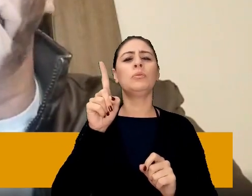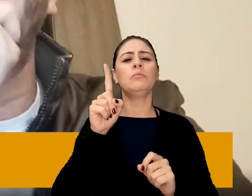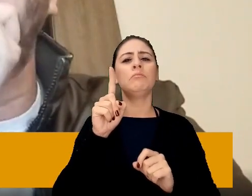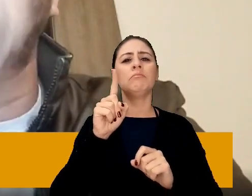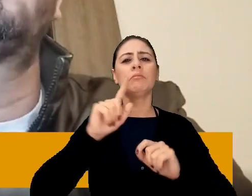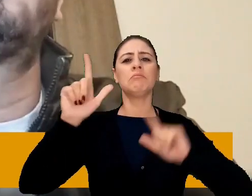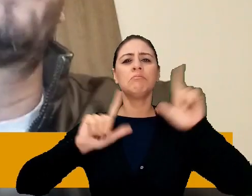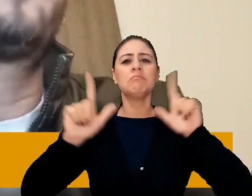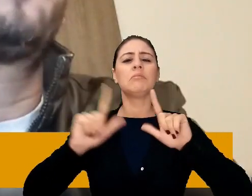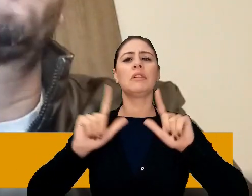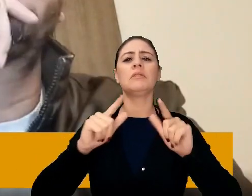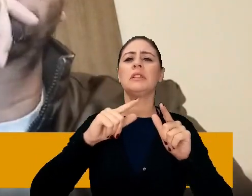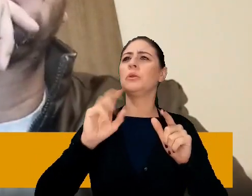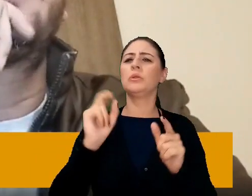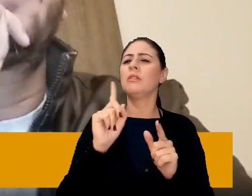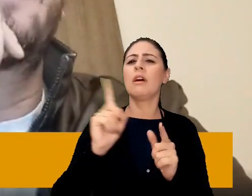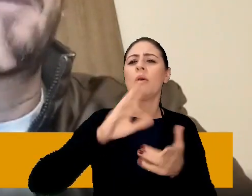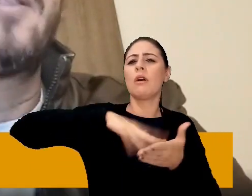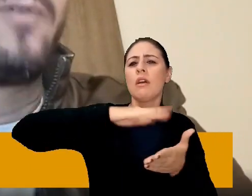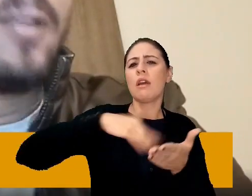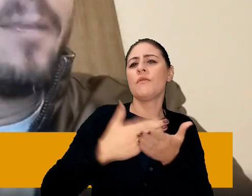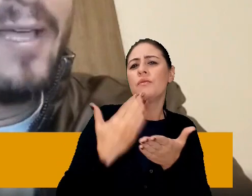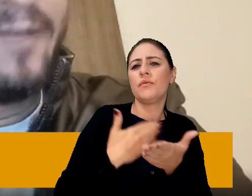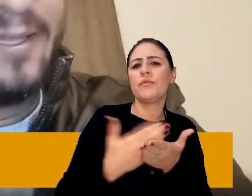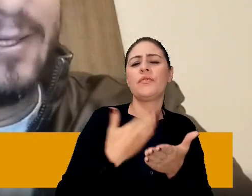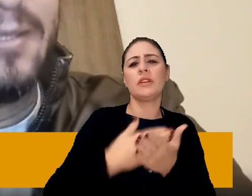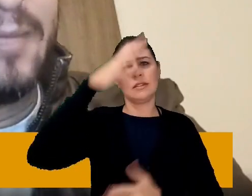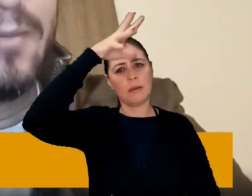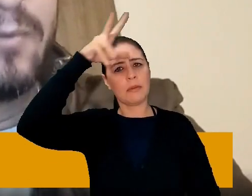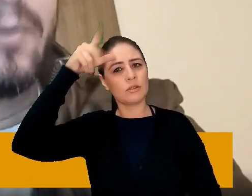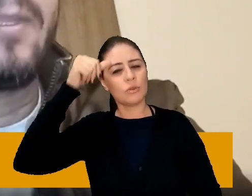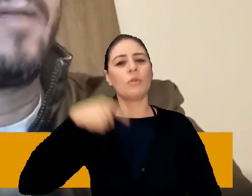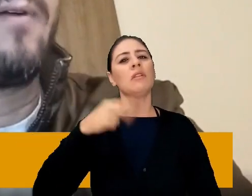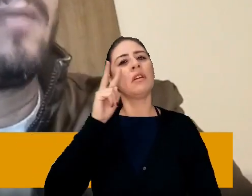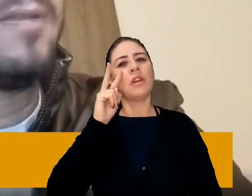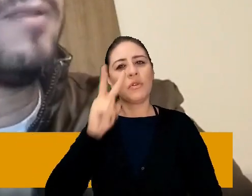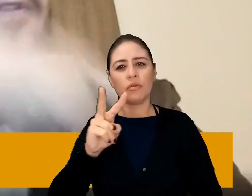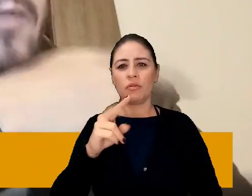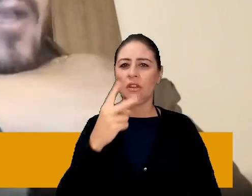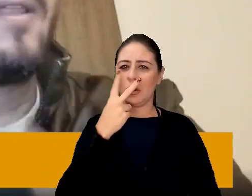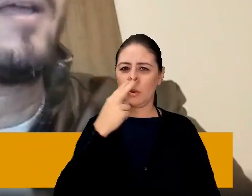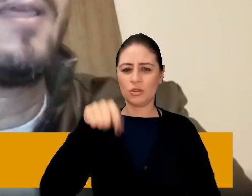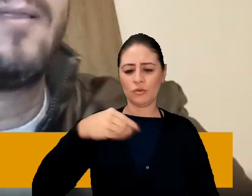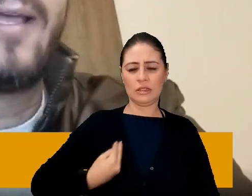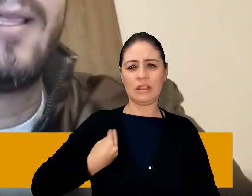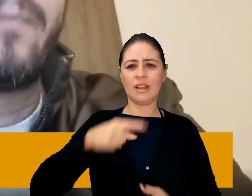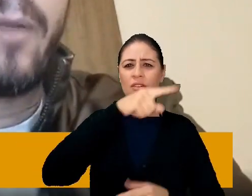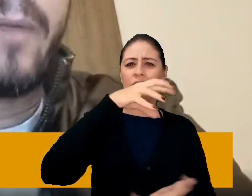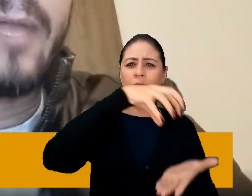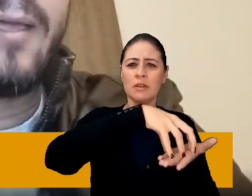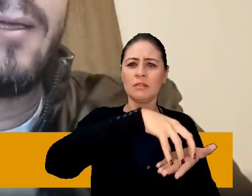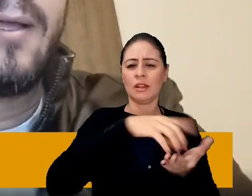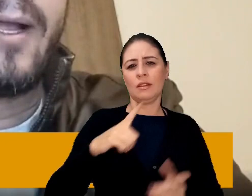documentário, até com um artigo junto, na revista Amazônia, achei bem fascinante mesmo, que você estava comentando, acho que você estava aqui na